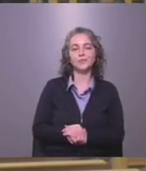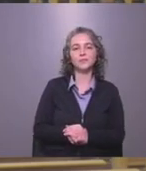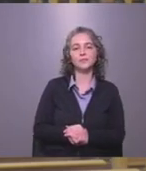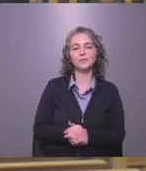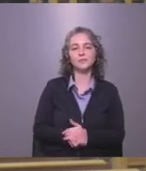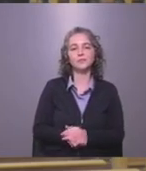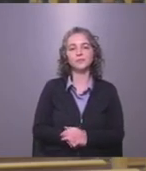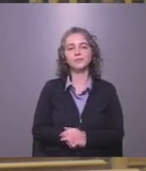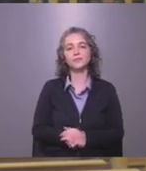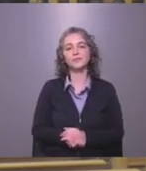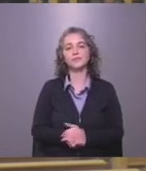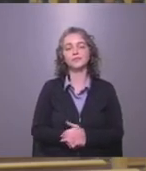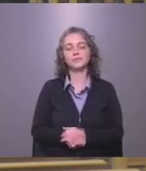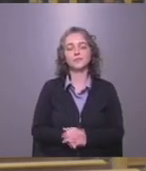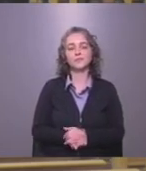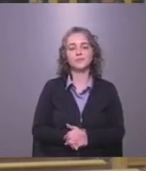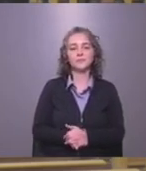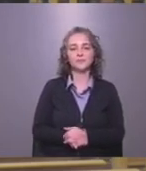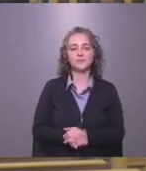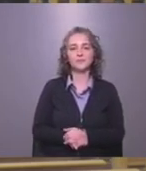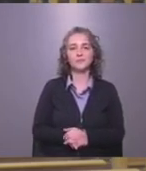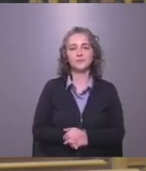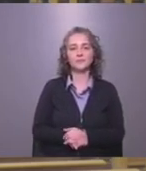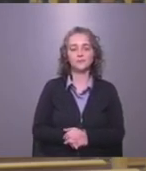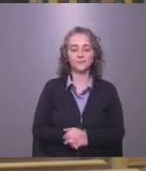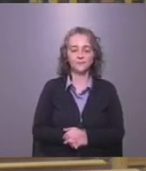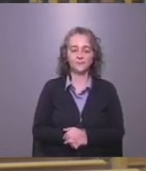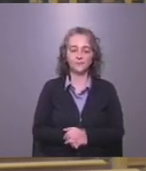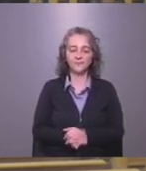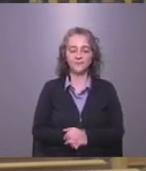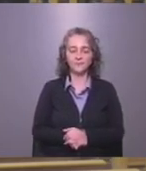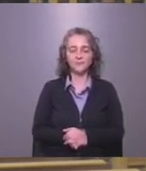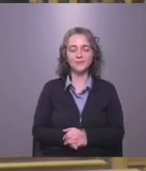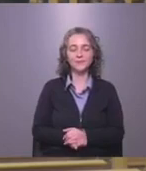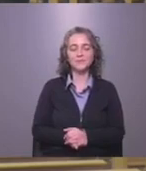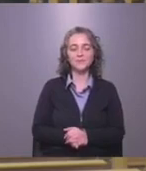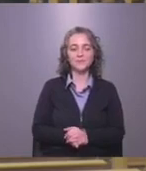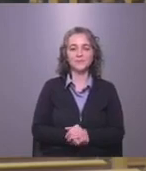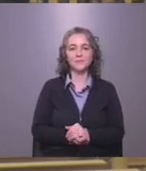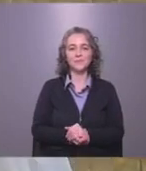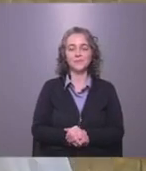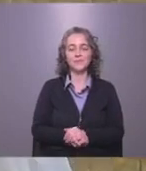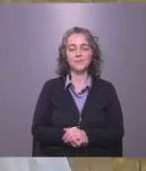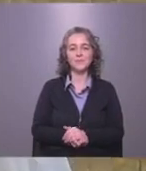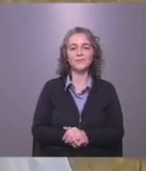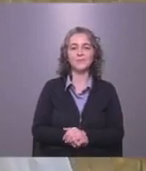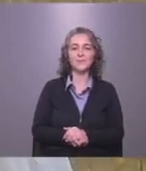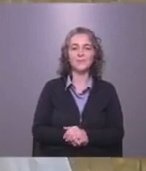Thank you.